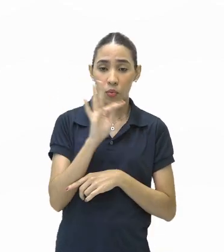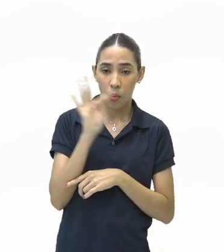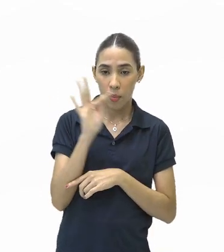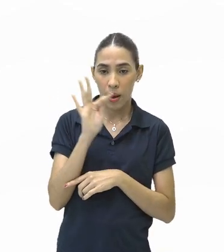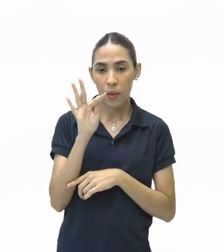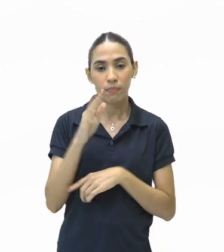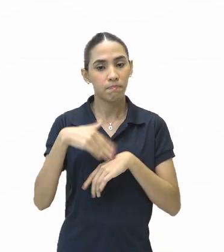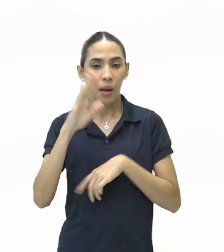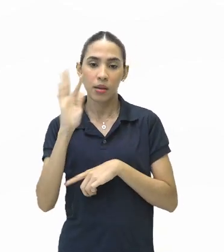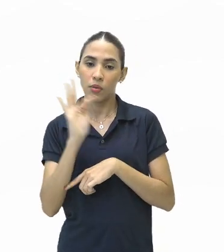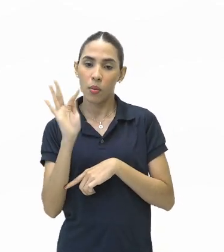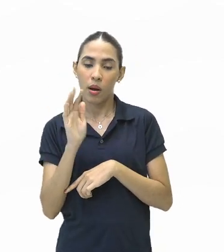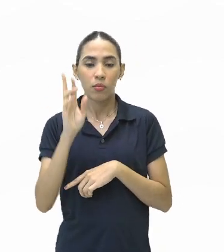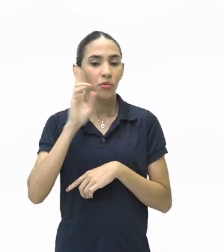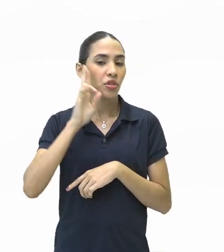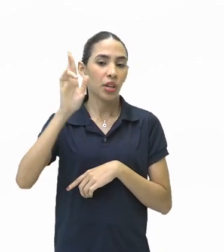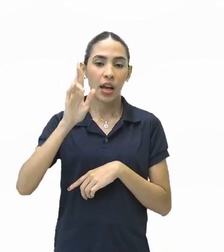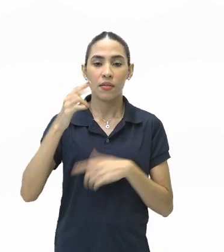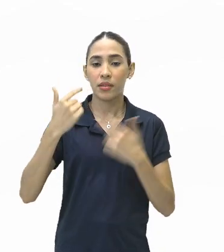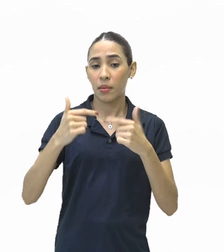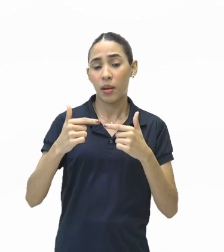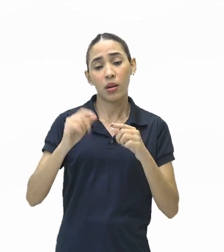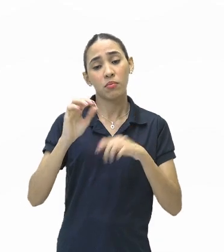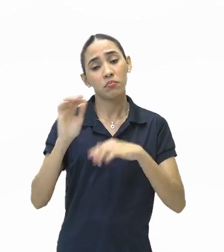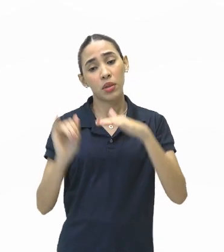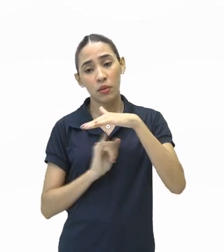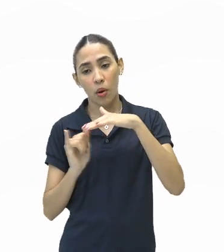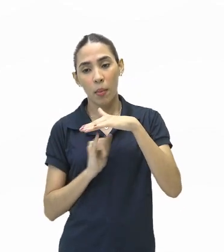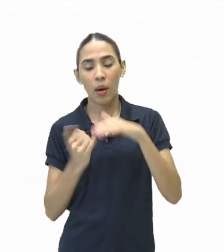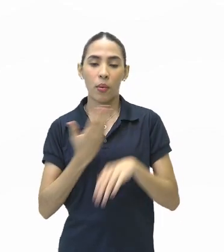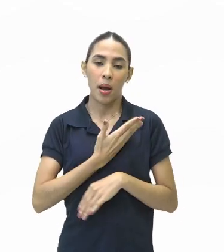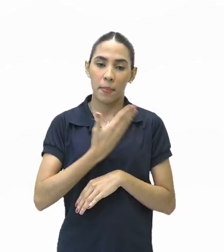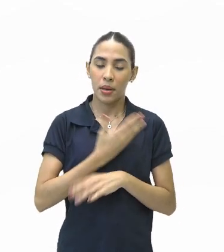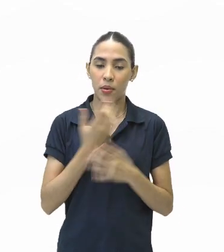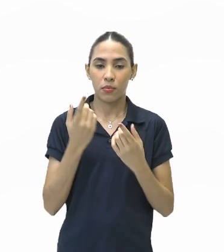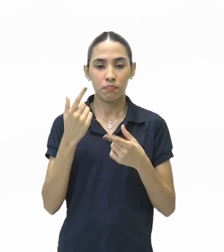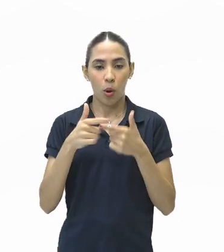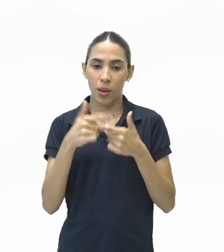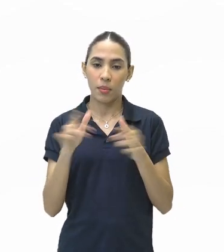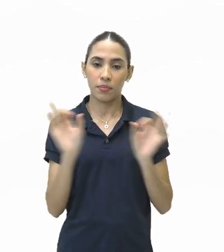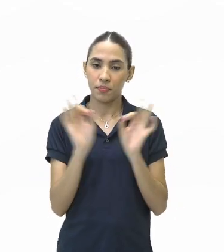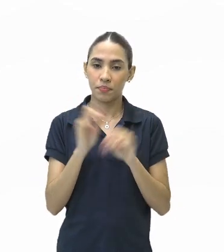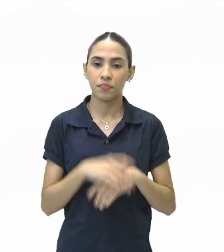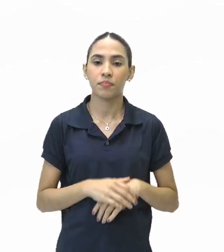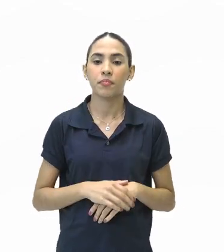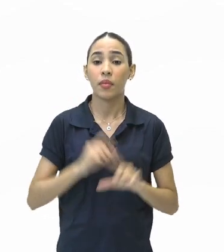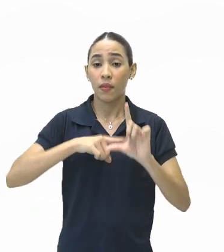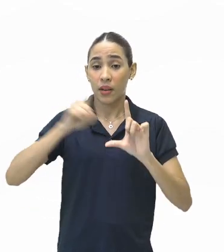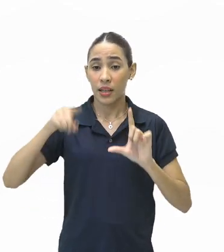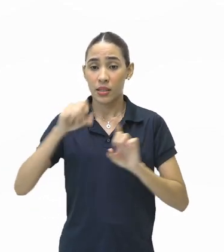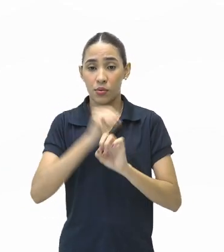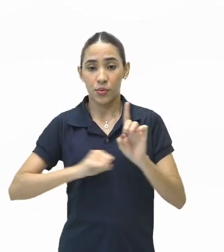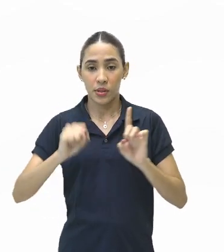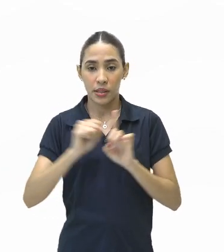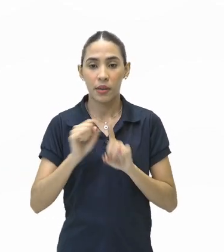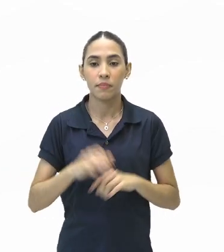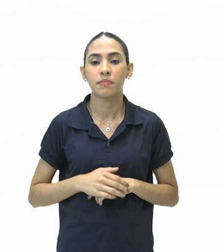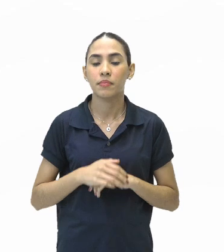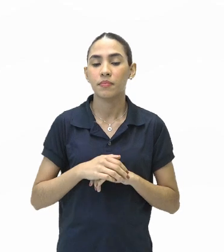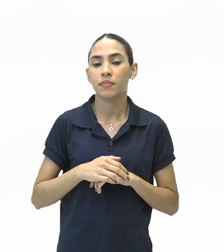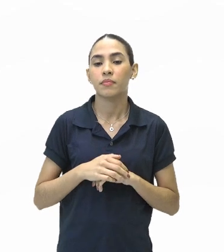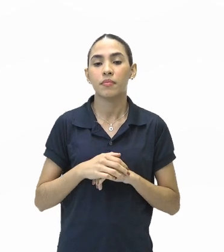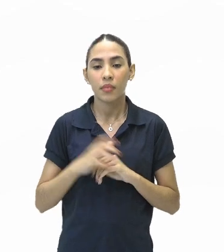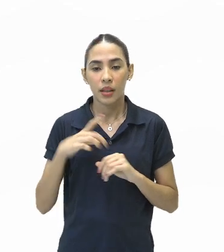numa situação, com o chefe, no trabalho, e informal quando eu estiver com os amigos, não tem problema. Aí nós temos a variação social, que ela